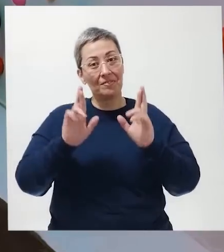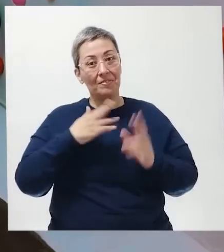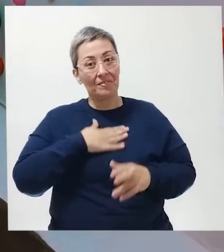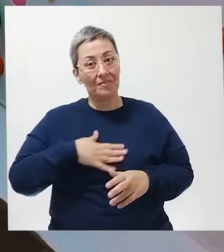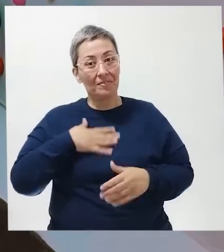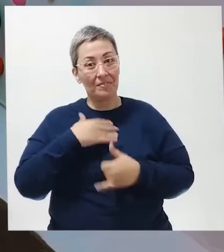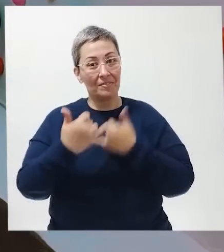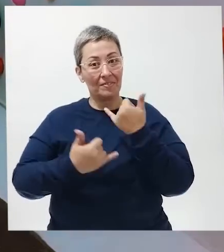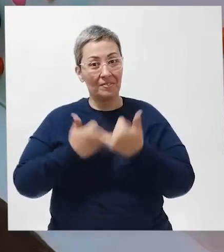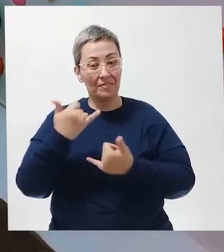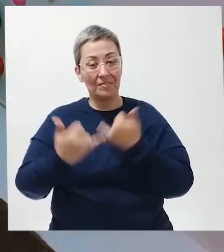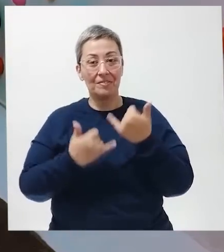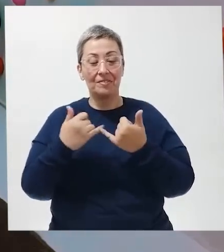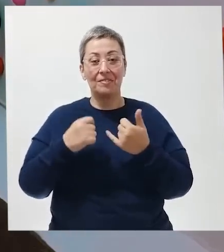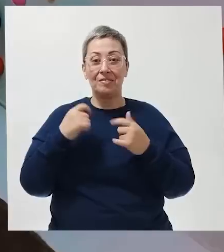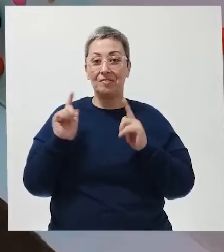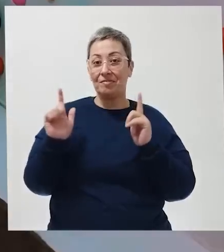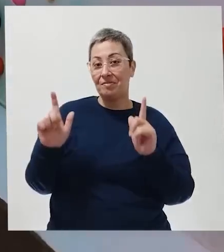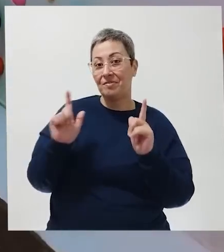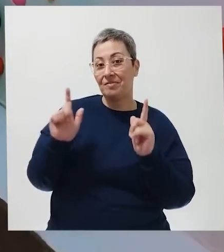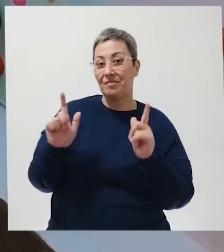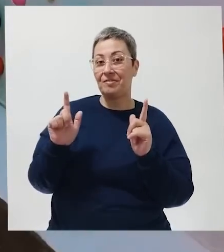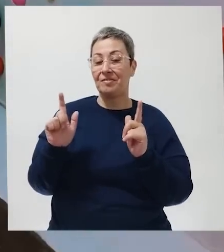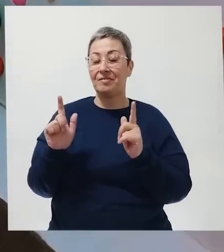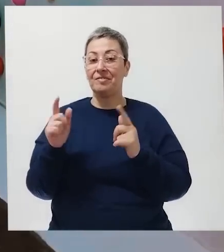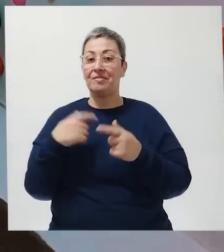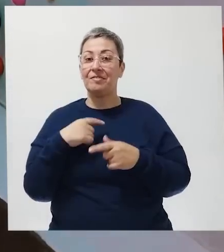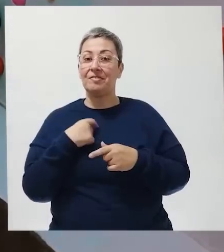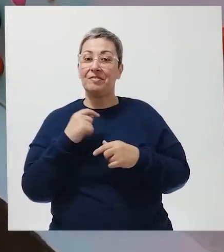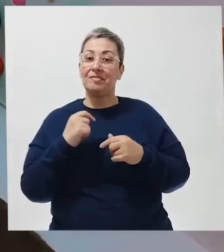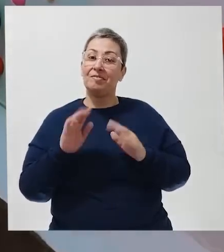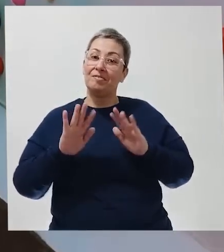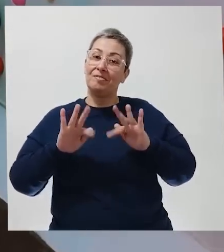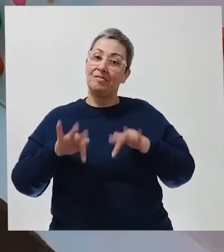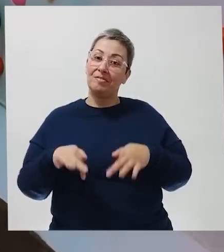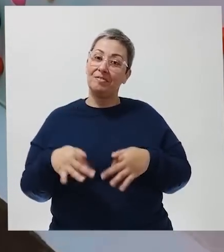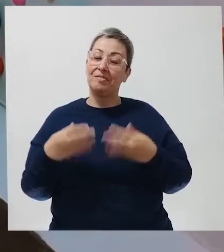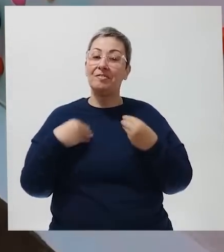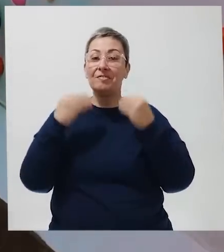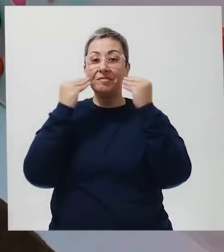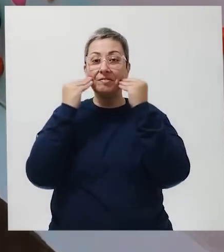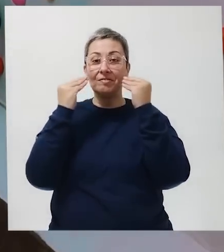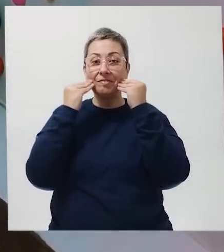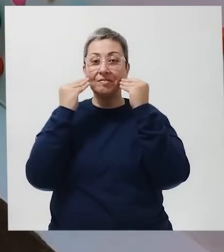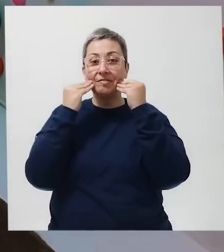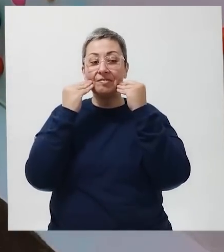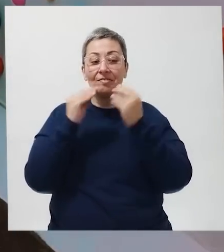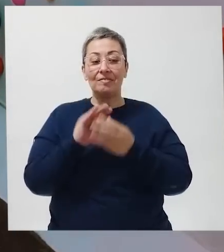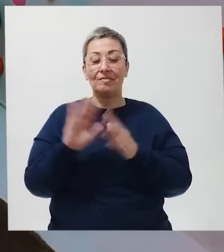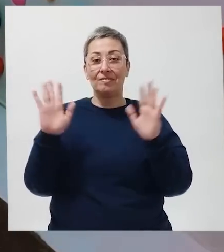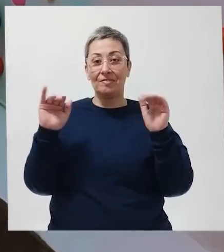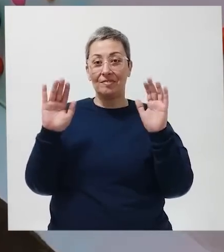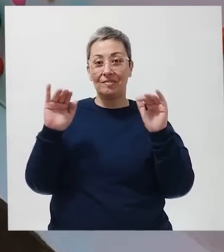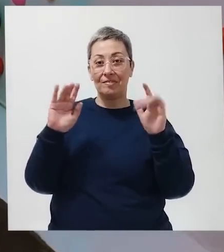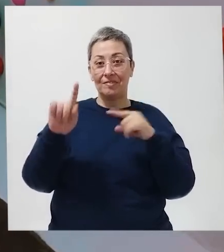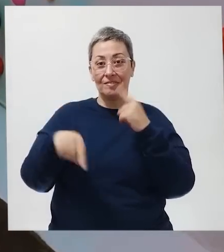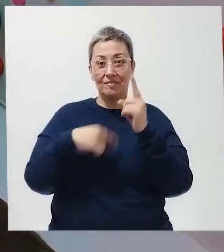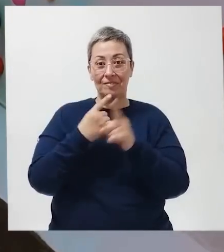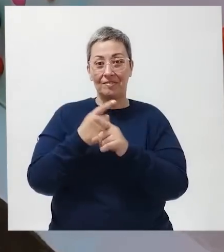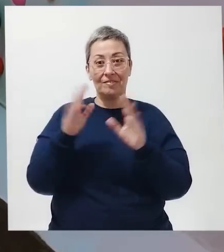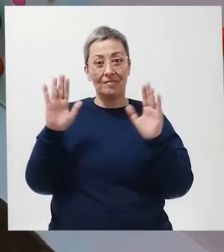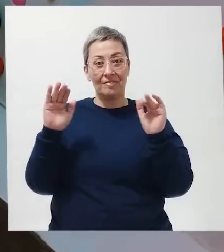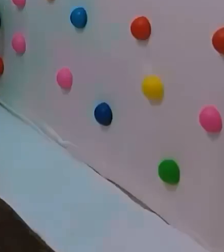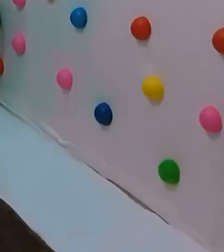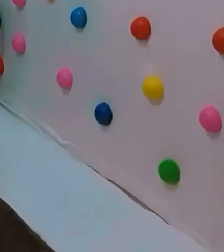gostado do nosso jogo. Se divirtam. Fico por aqui. Um beijão e até a